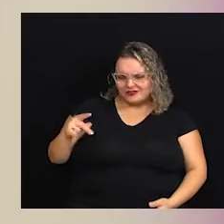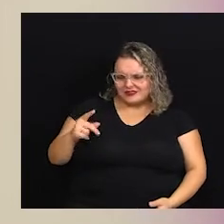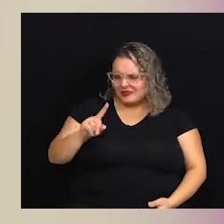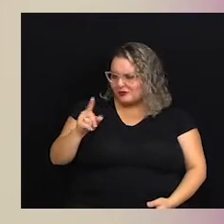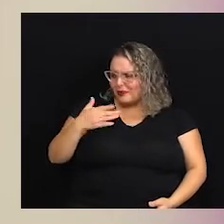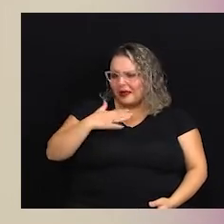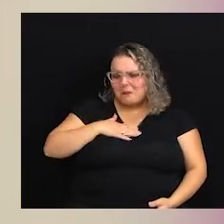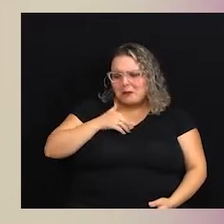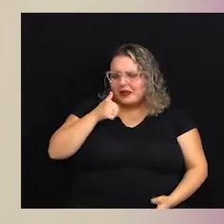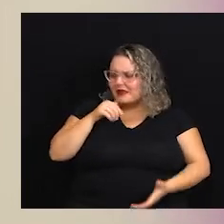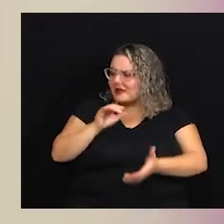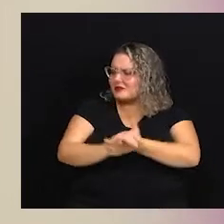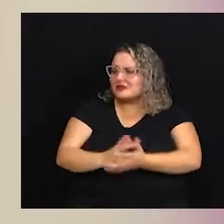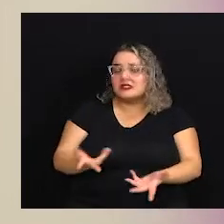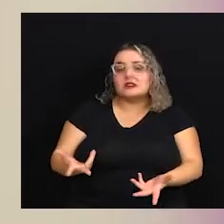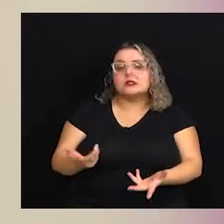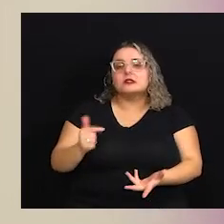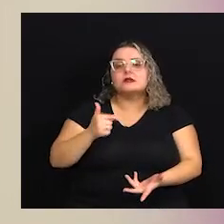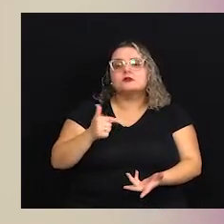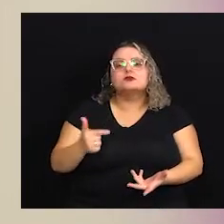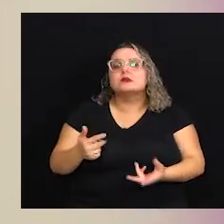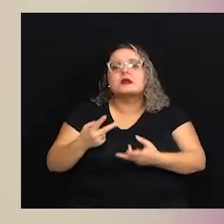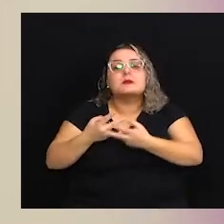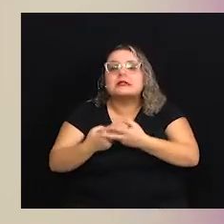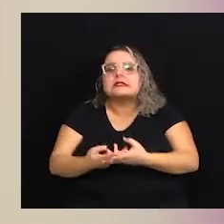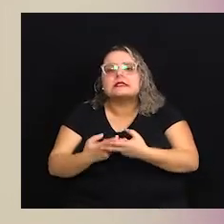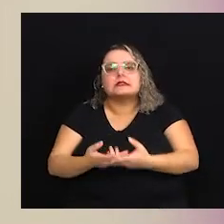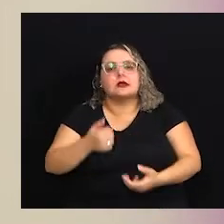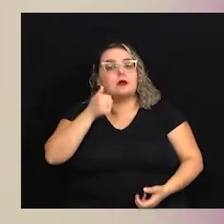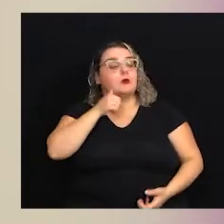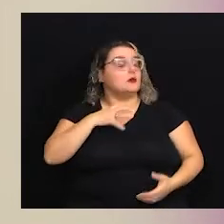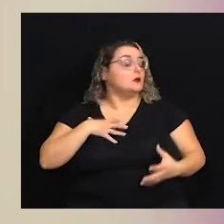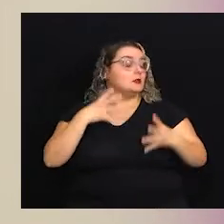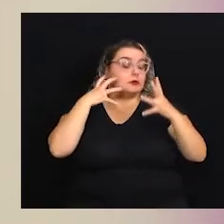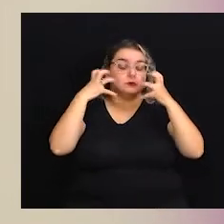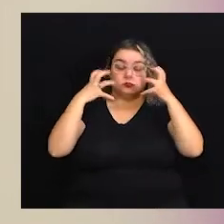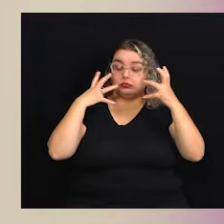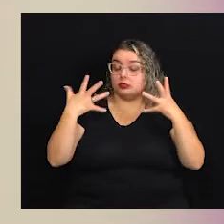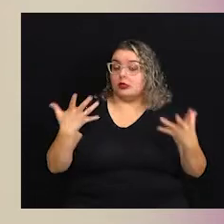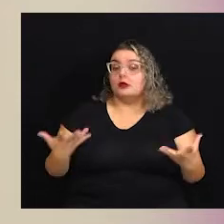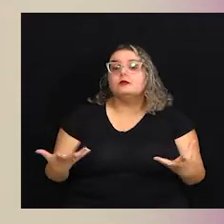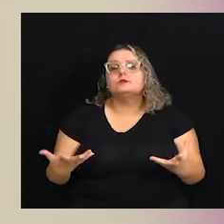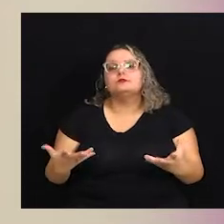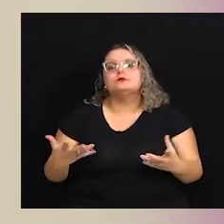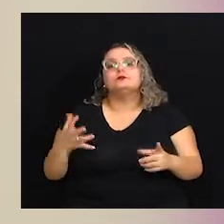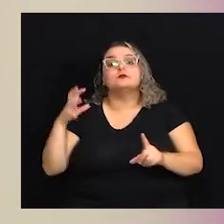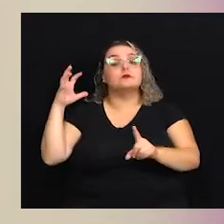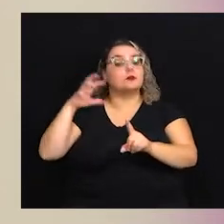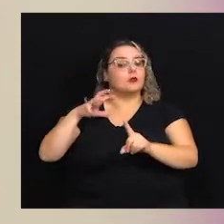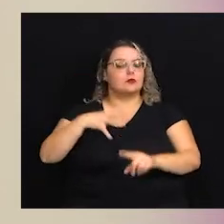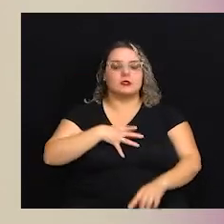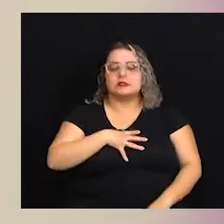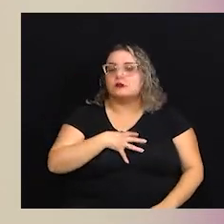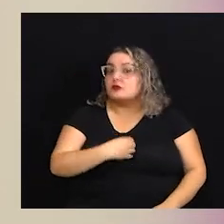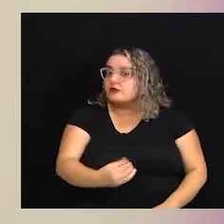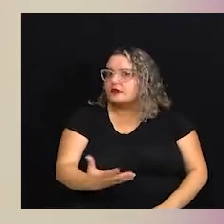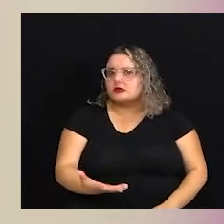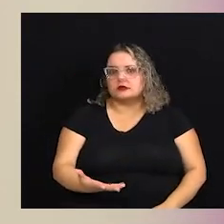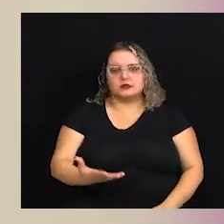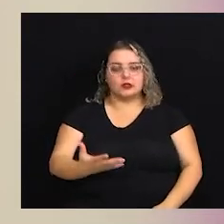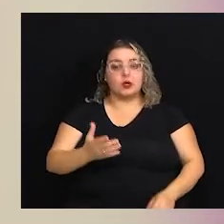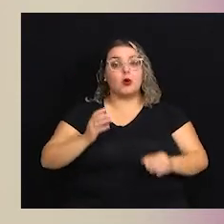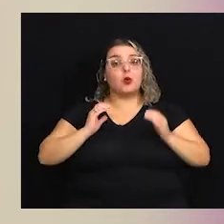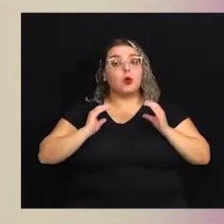esposa, e você não tolera mais o dia a dia, a mulher começa a ficar impaciente, e isso reflete no filho também.